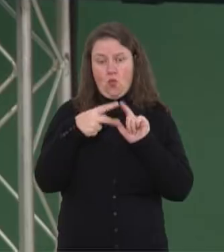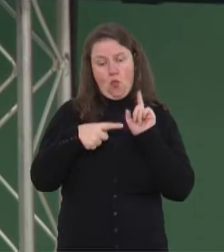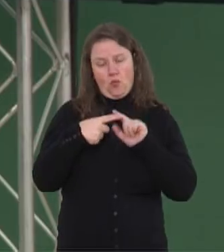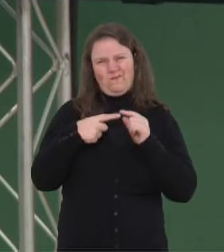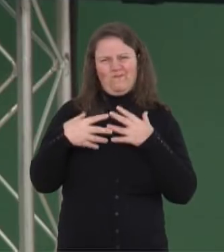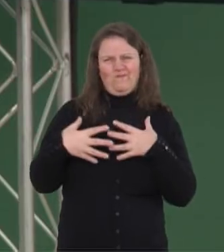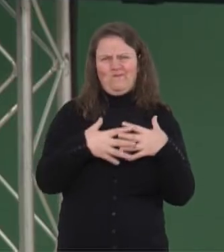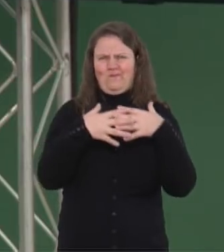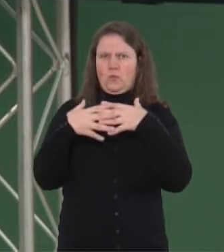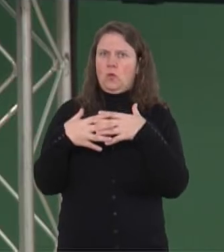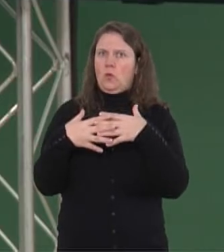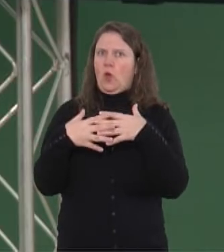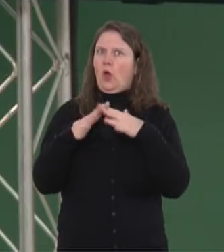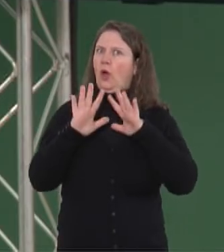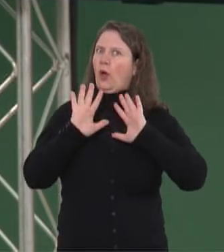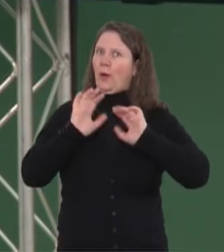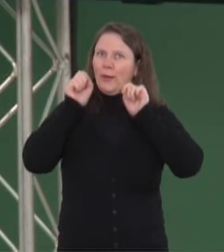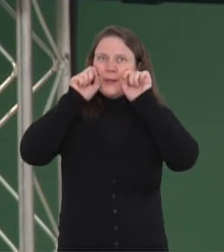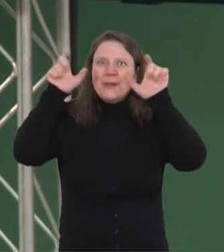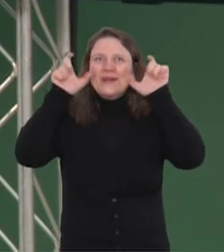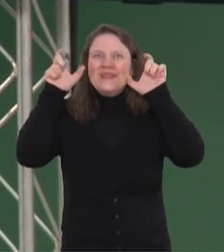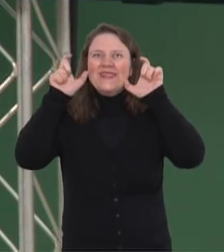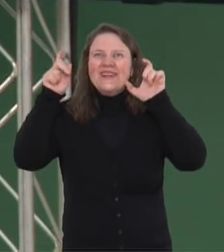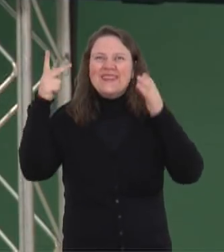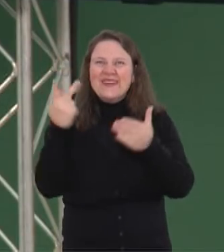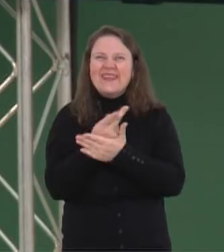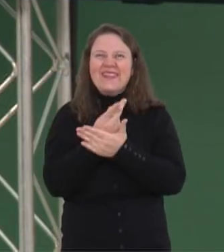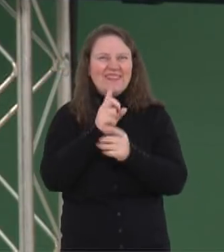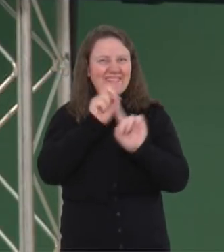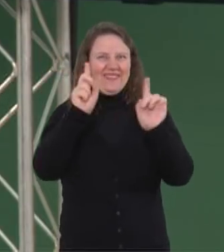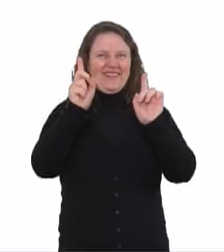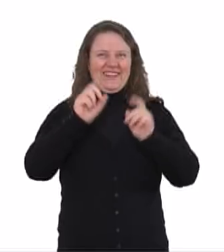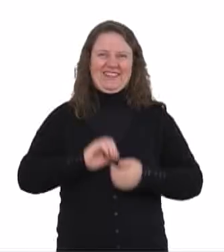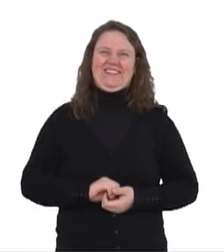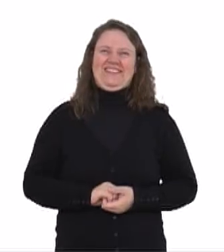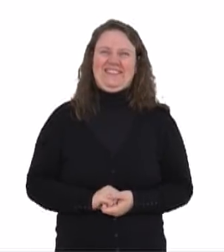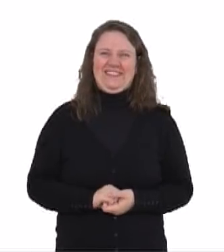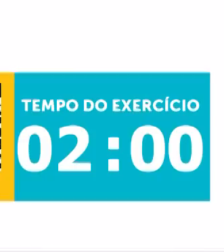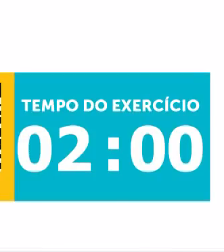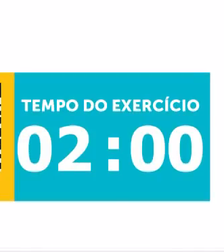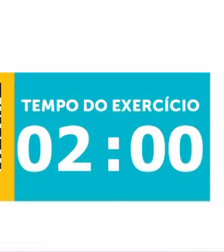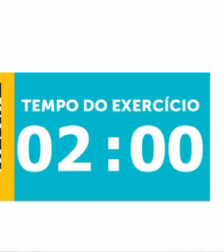Então, prestando atenção e fazendo esses dois quiz.